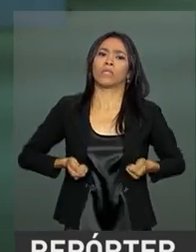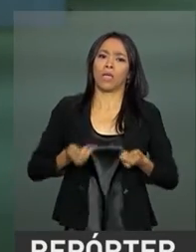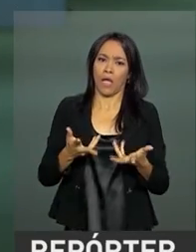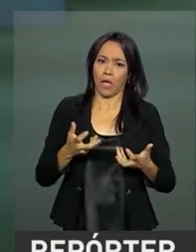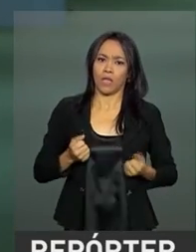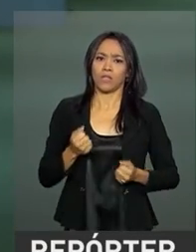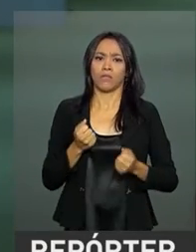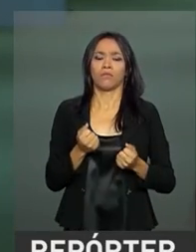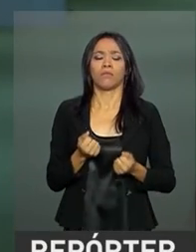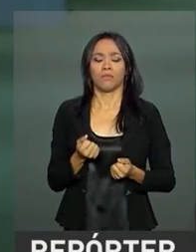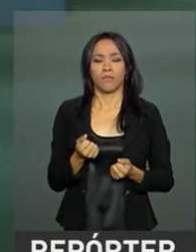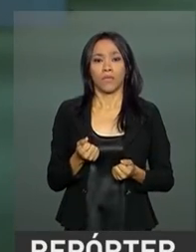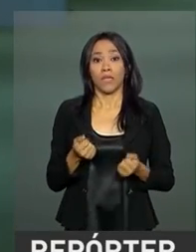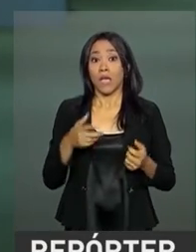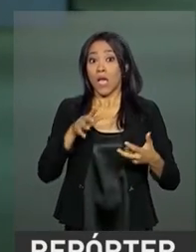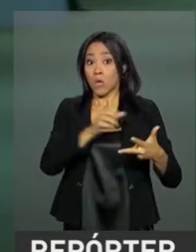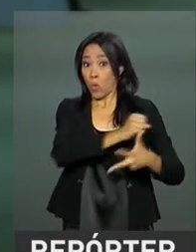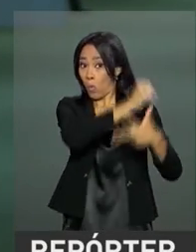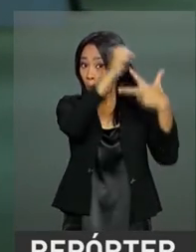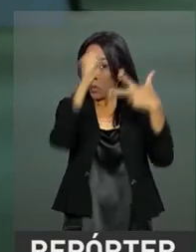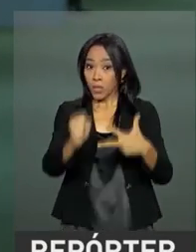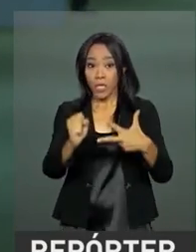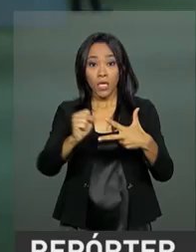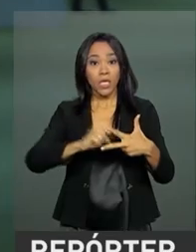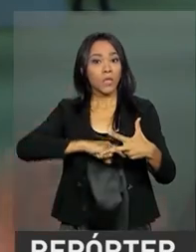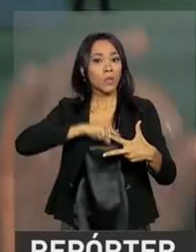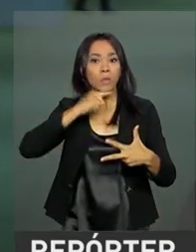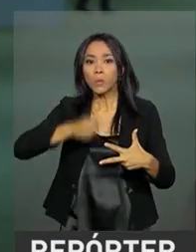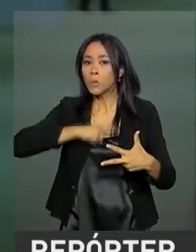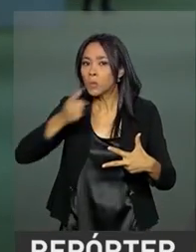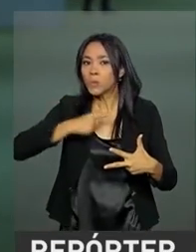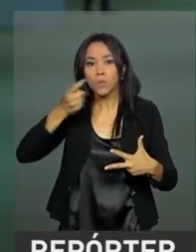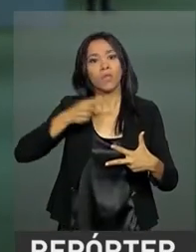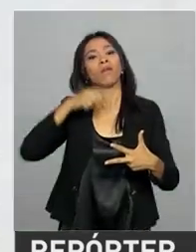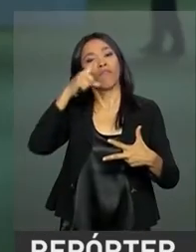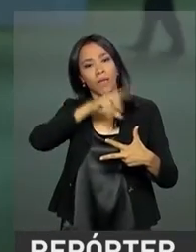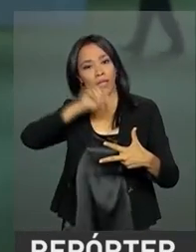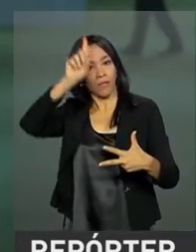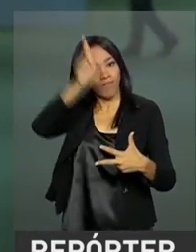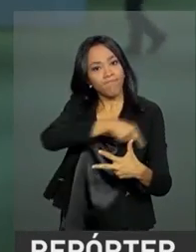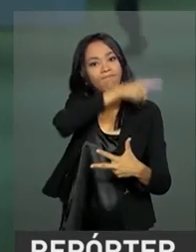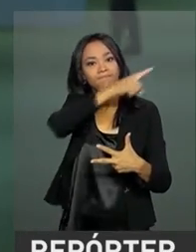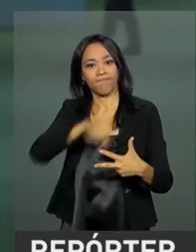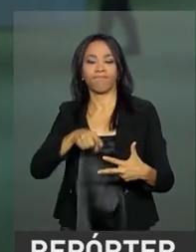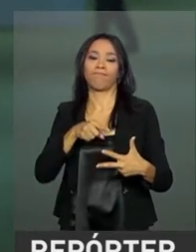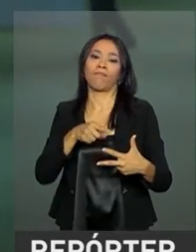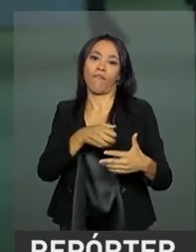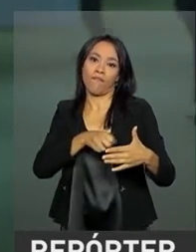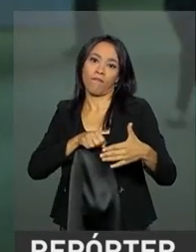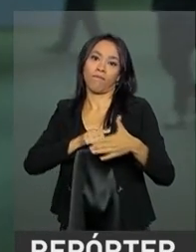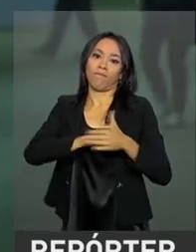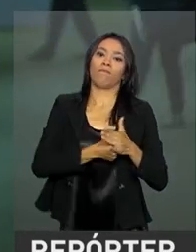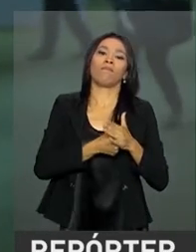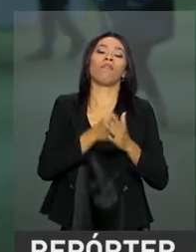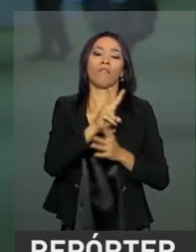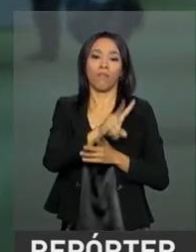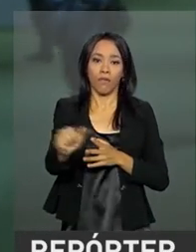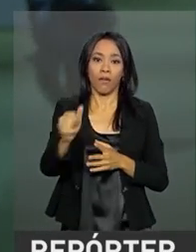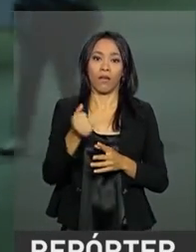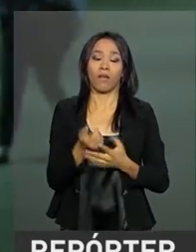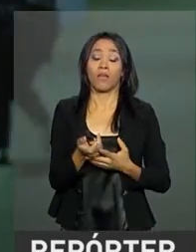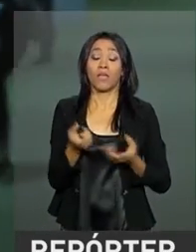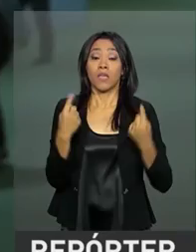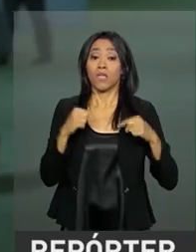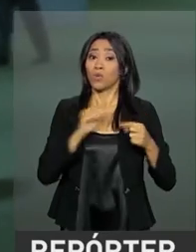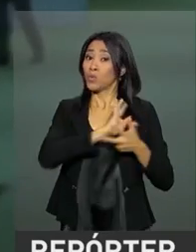Aquele poder que não cumpriu o limite no outro ano tem vedações. Então, os próprios gestores de todos